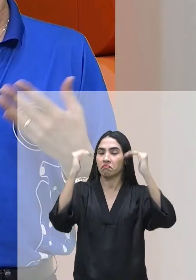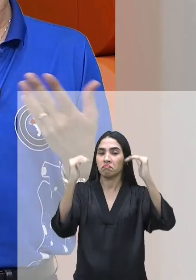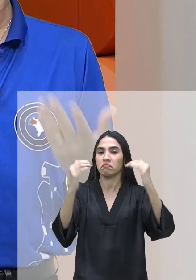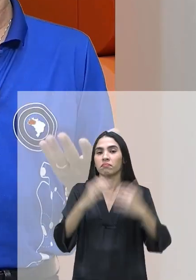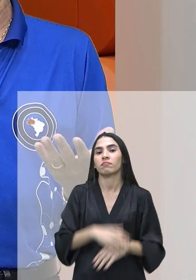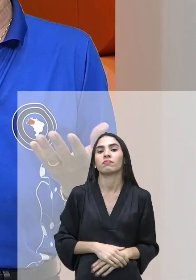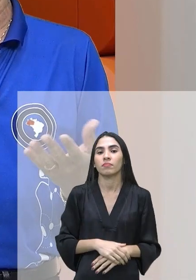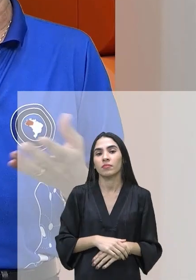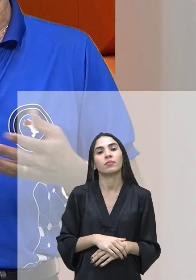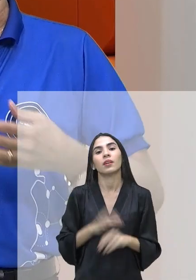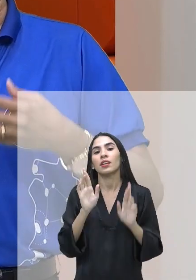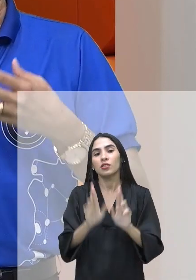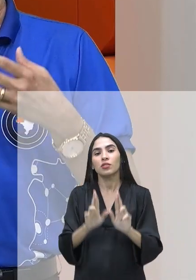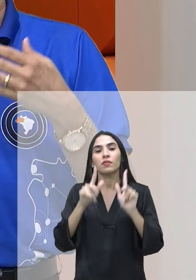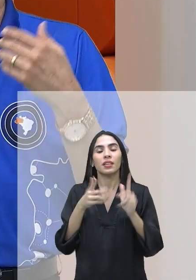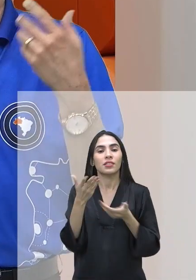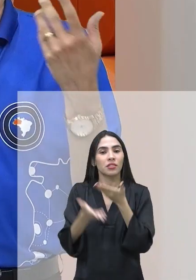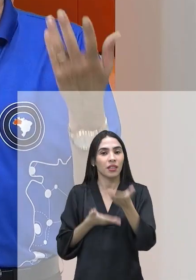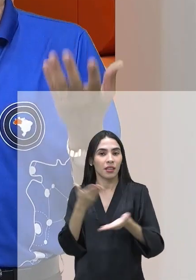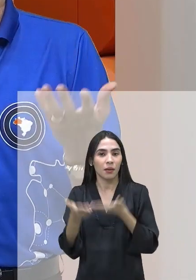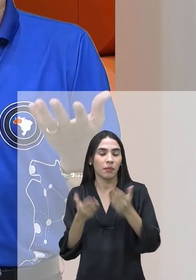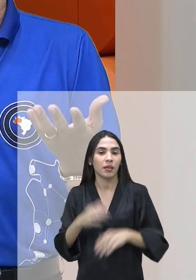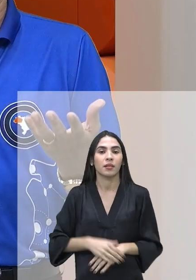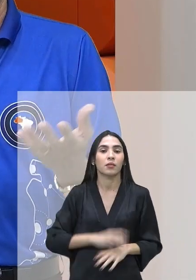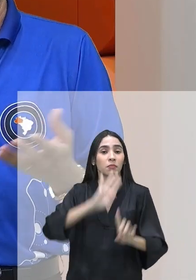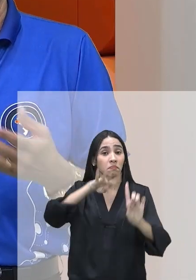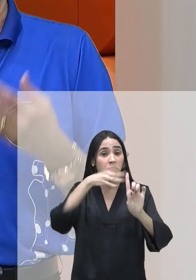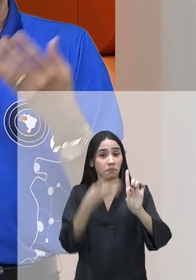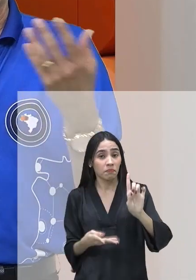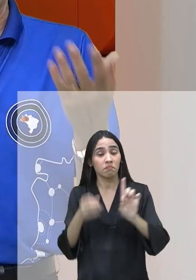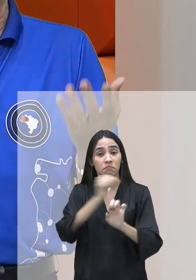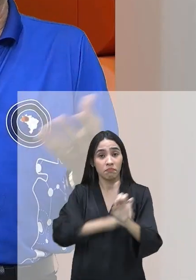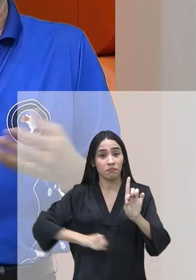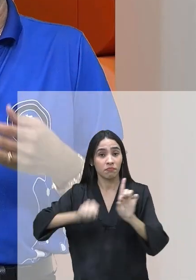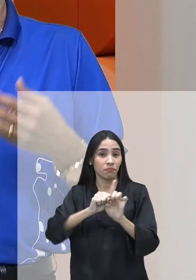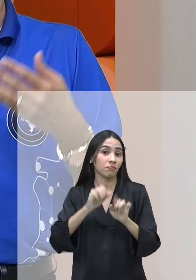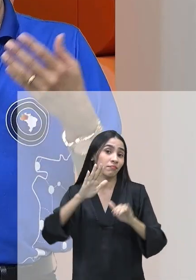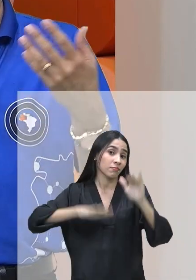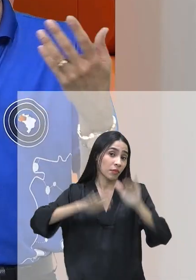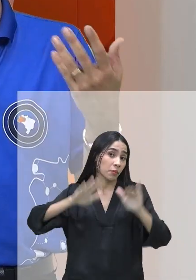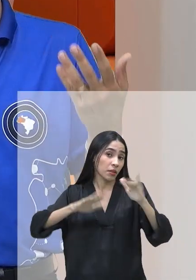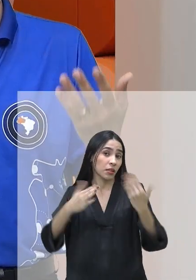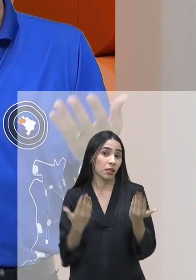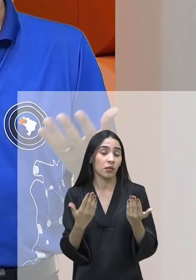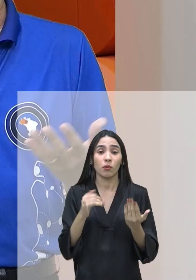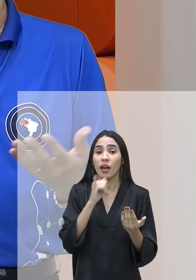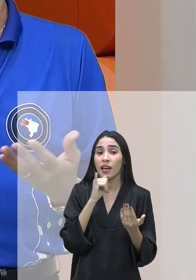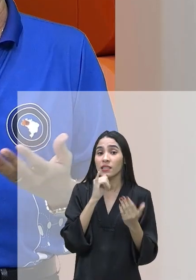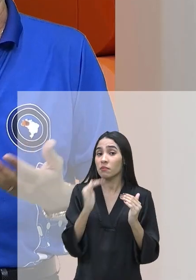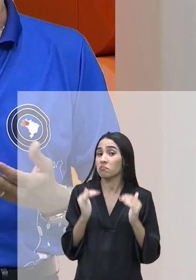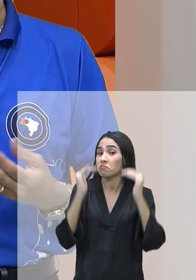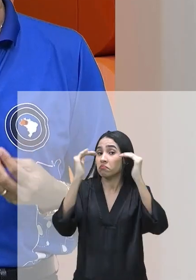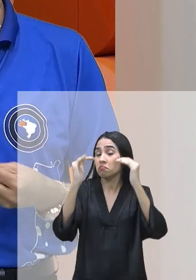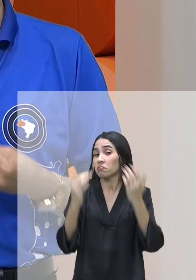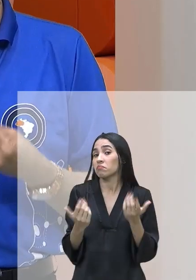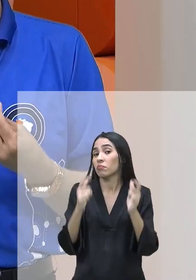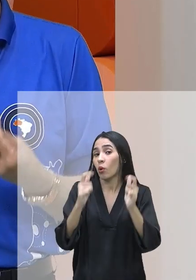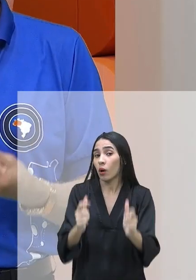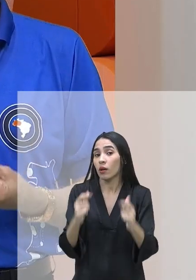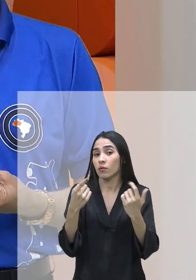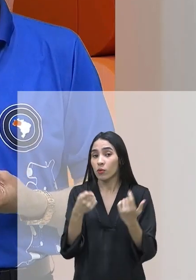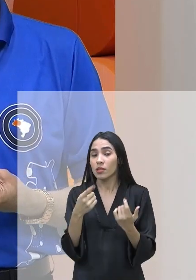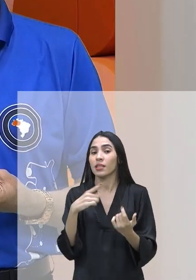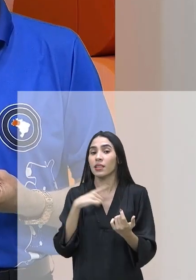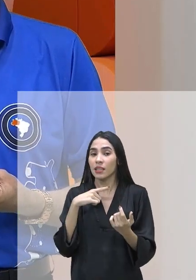tratamento diferenciado, privilégios sociais. Dependendo aí da sua posição social, você tem